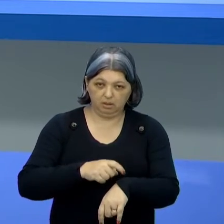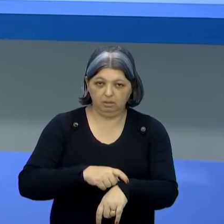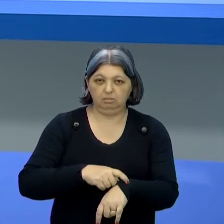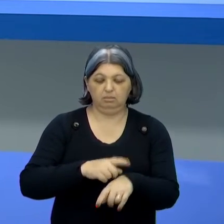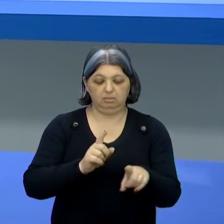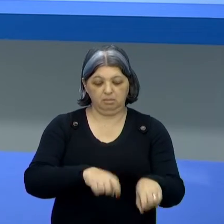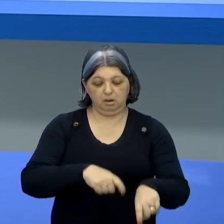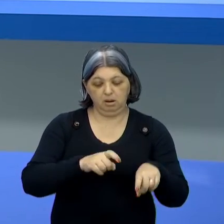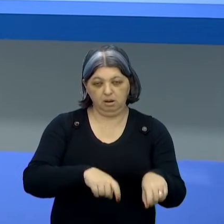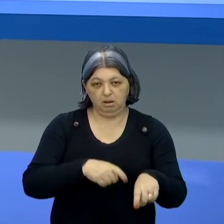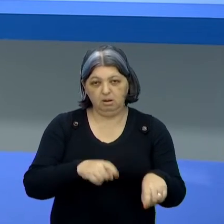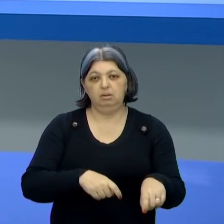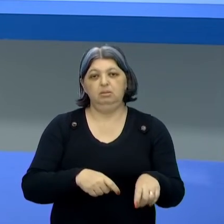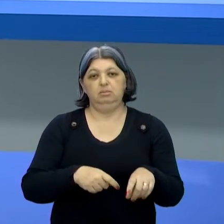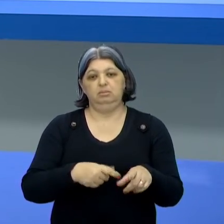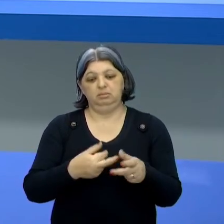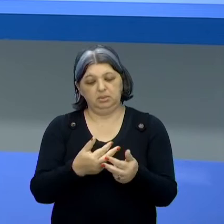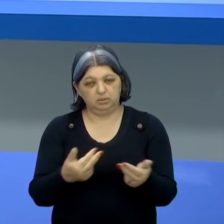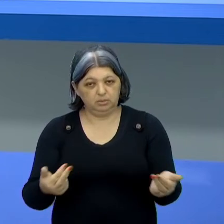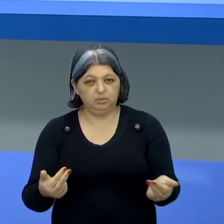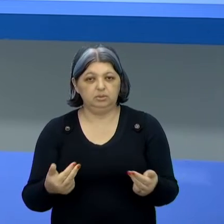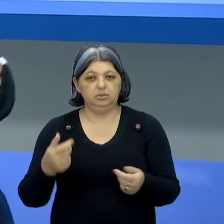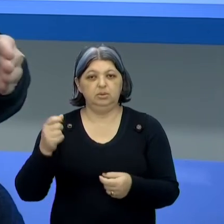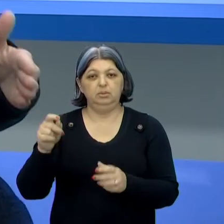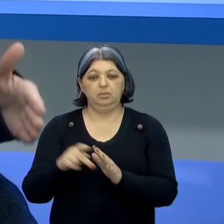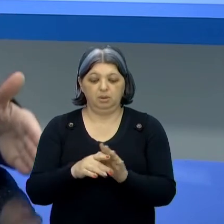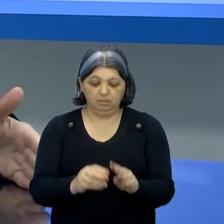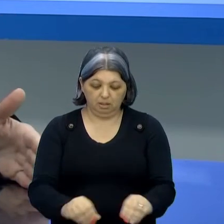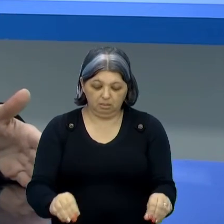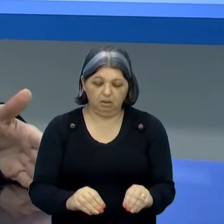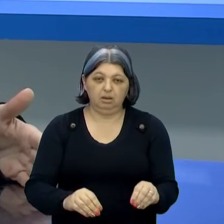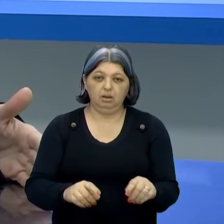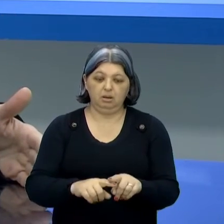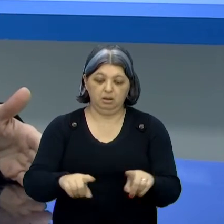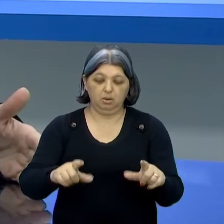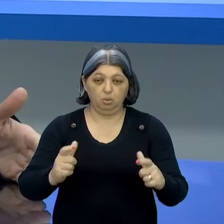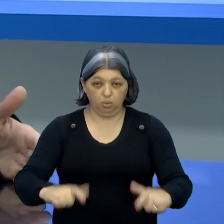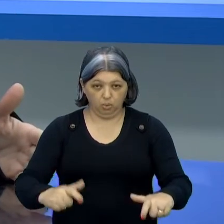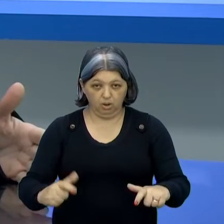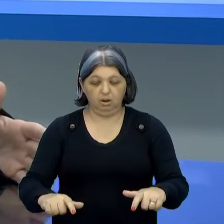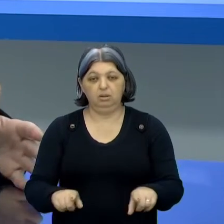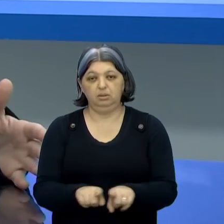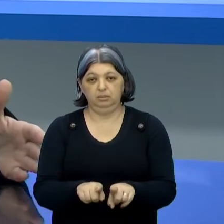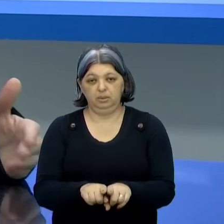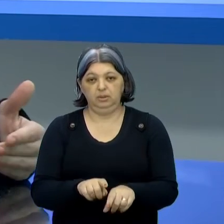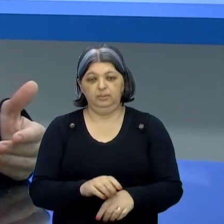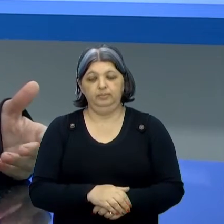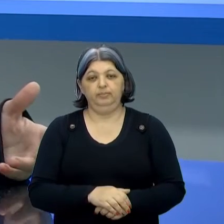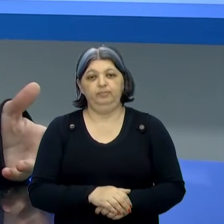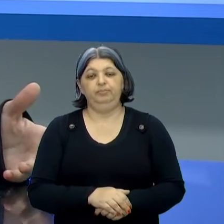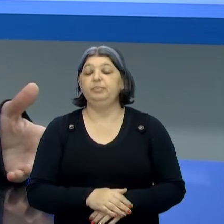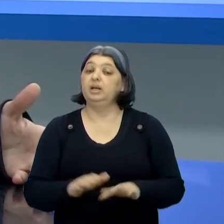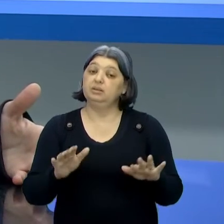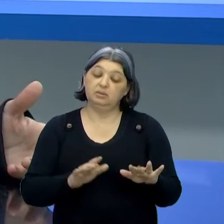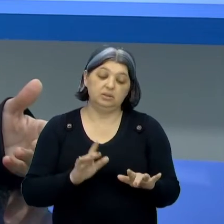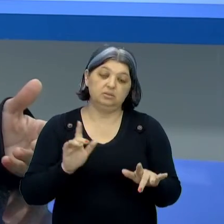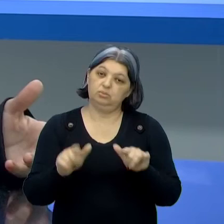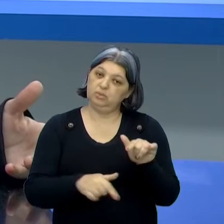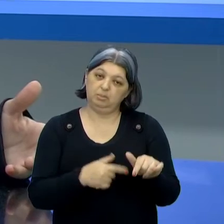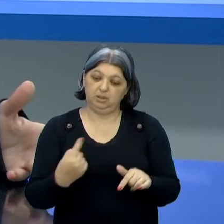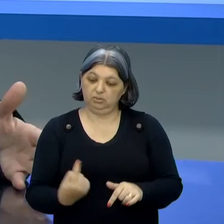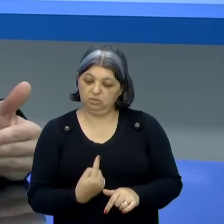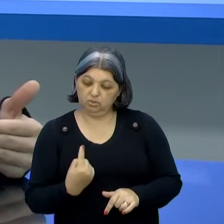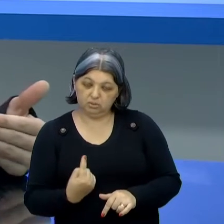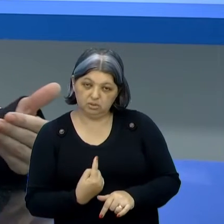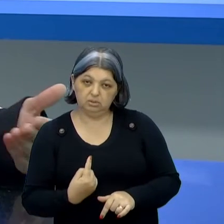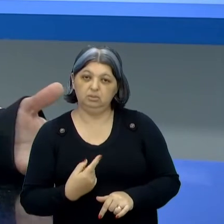produzir insumos, né? O solo, o espaço, tá? Muitas vezes ele não trabalha sozinho, não é só